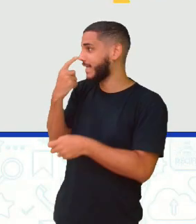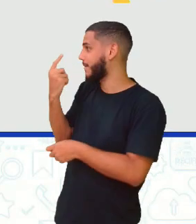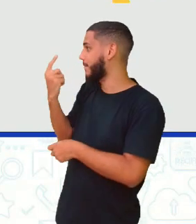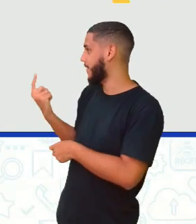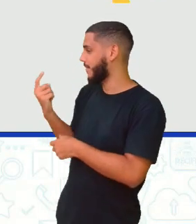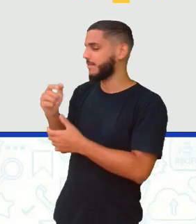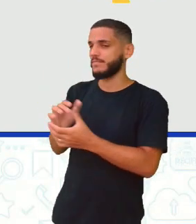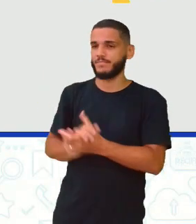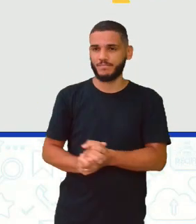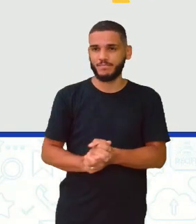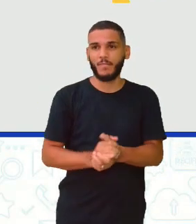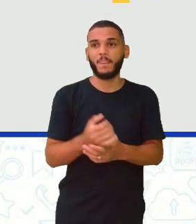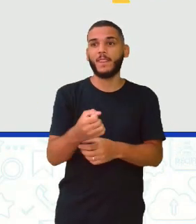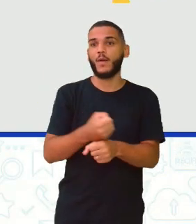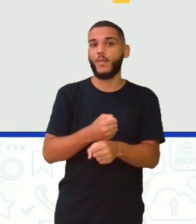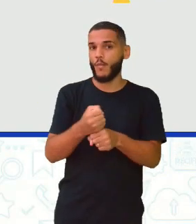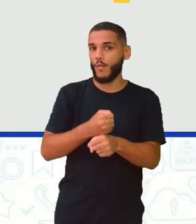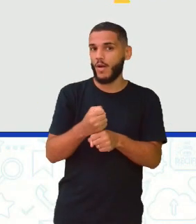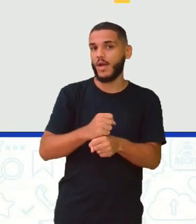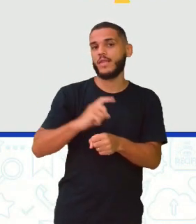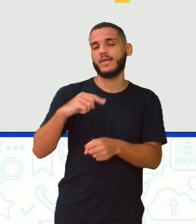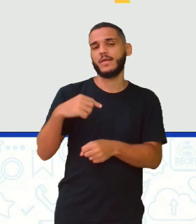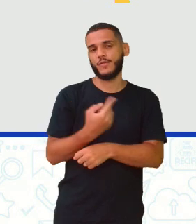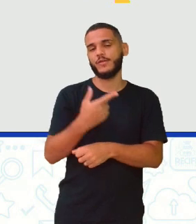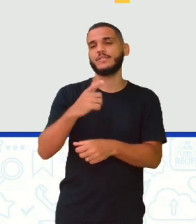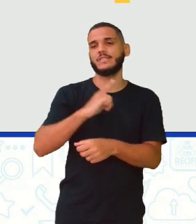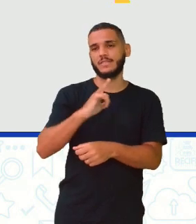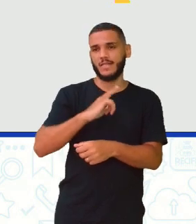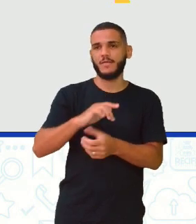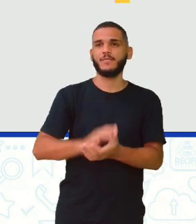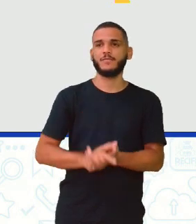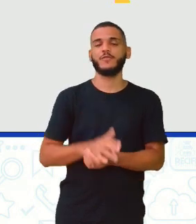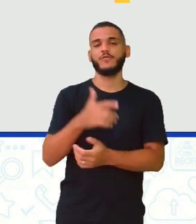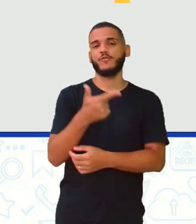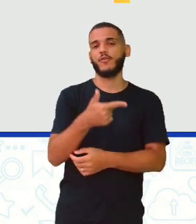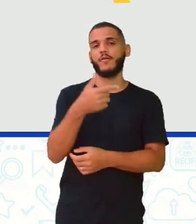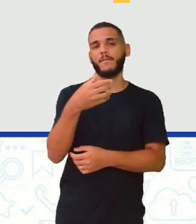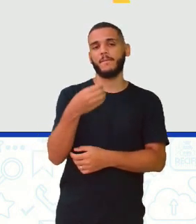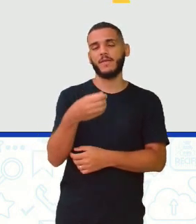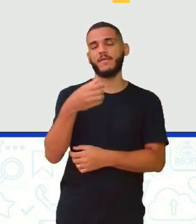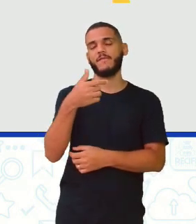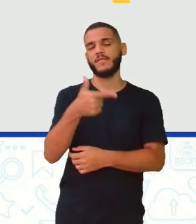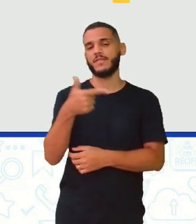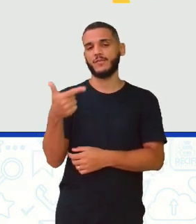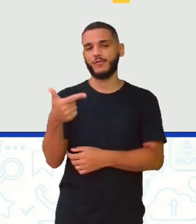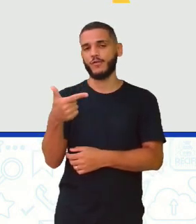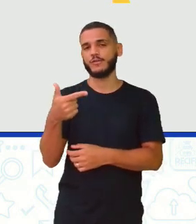que estamos, 2022, somo 0. Quando eu somo mais 4